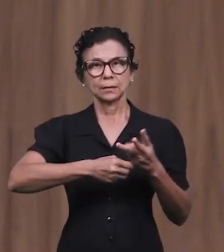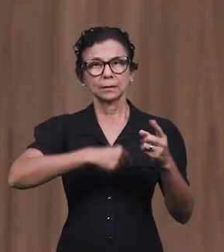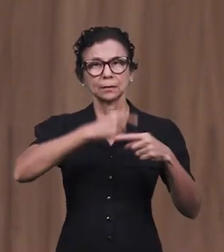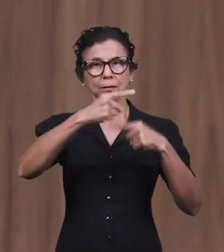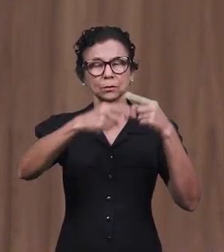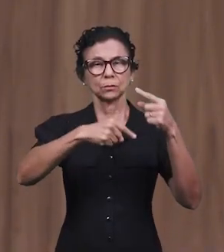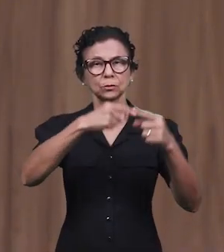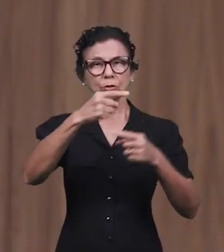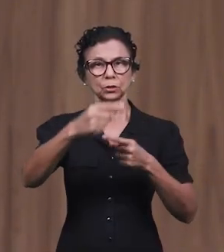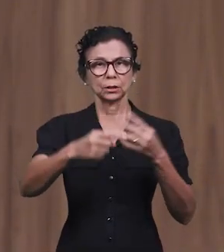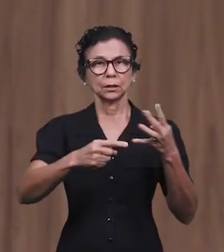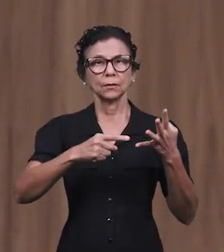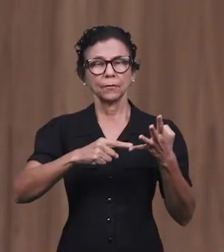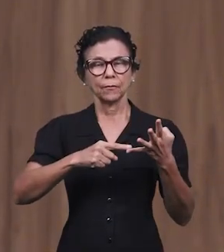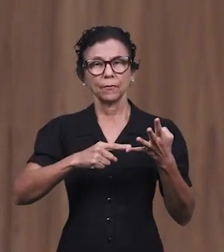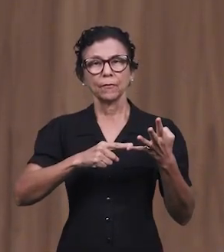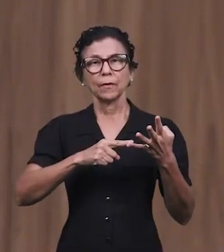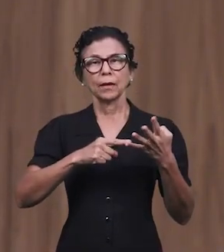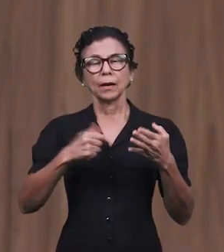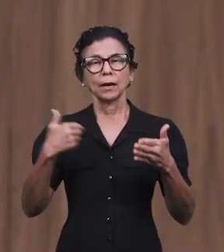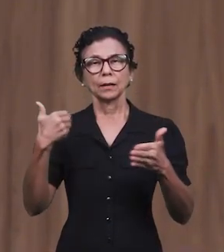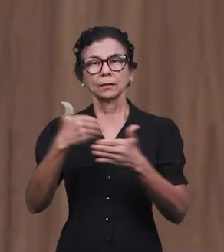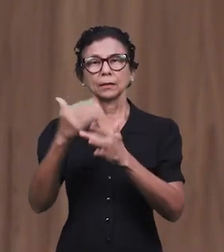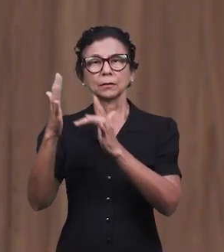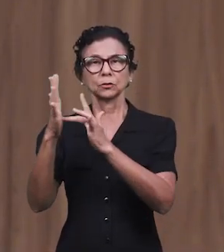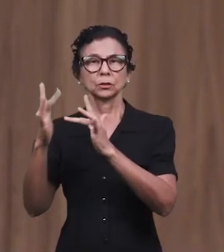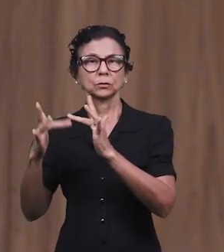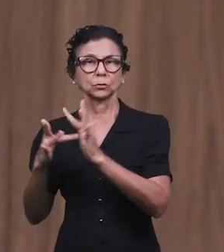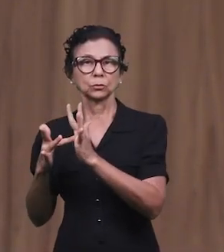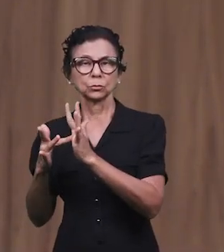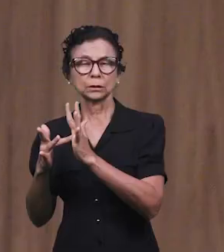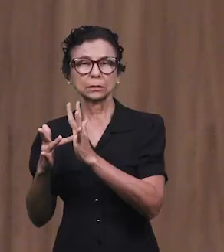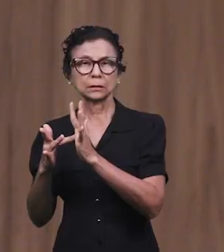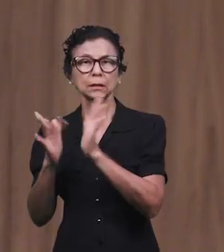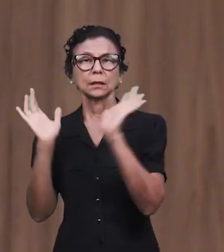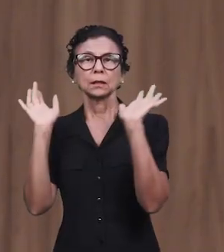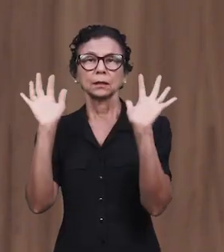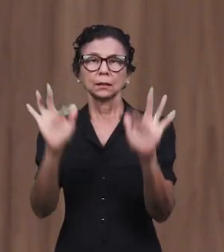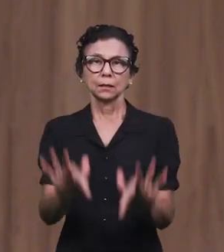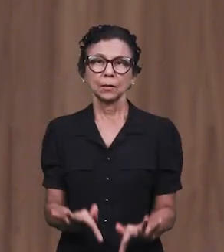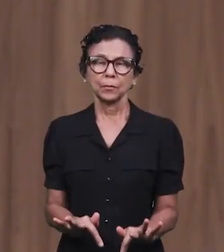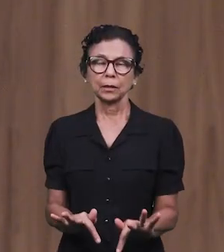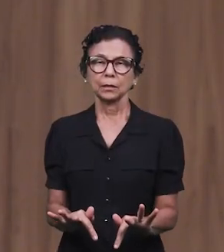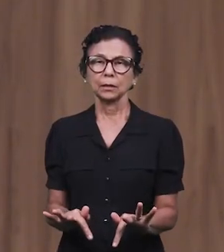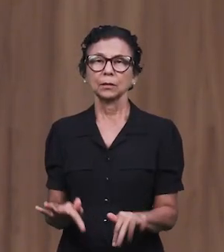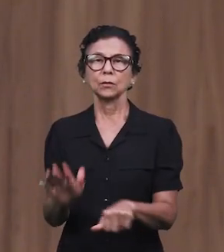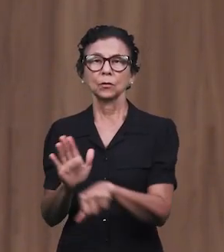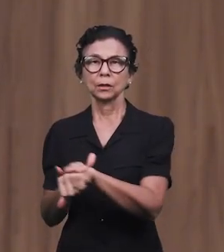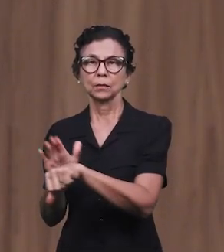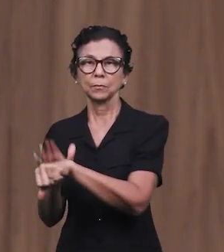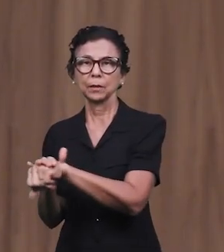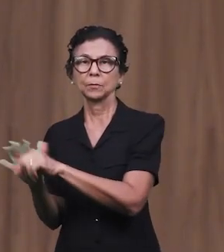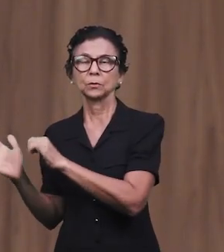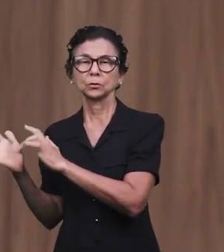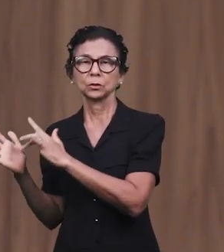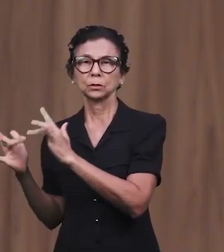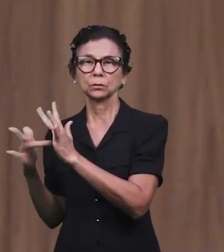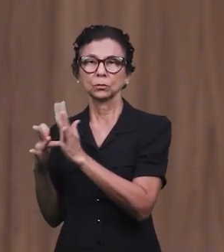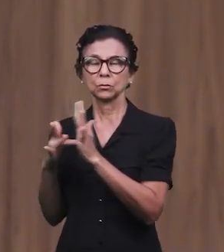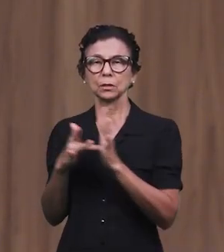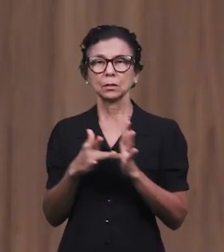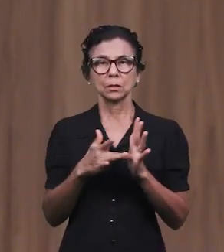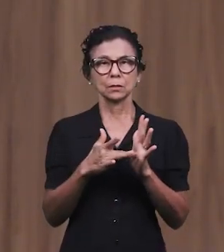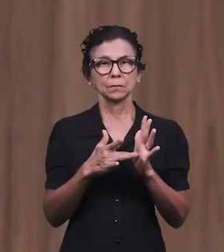Davi, chega a Jesus e termina com Jesus,